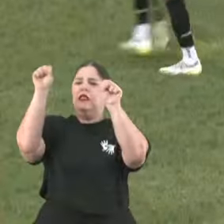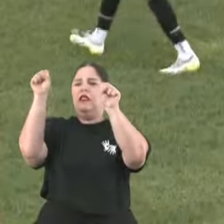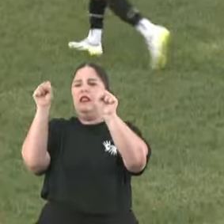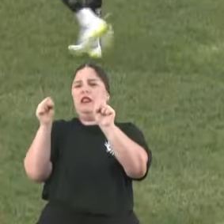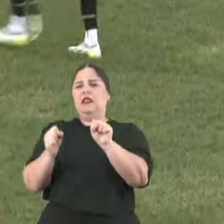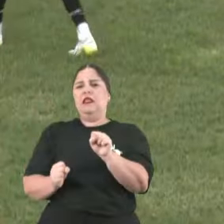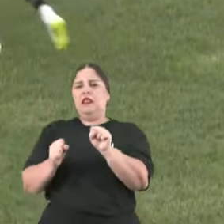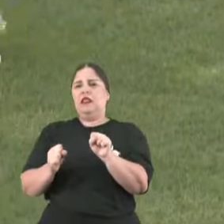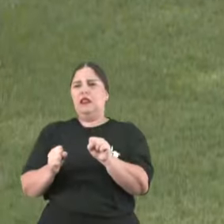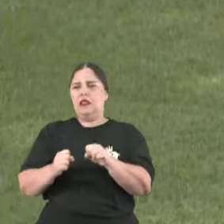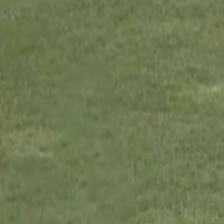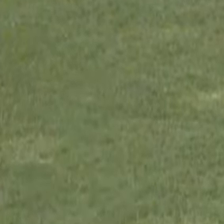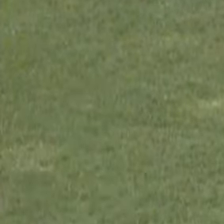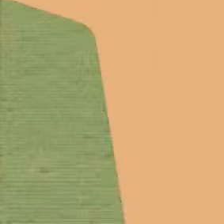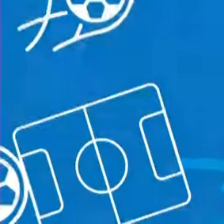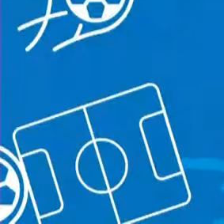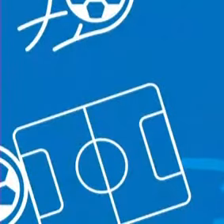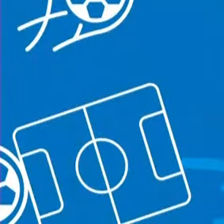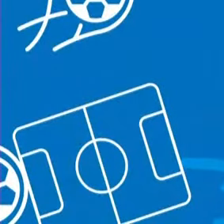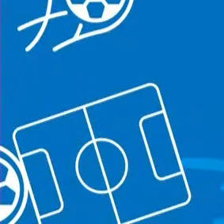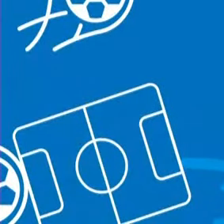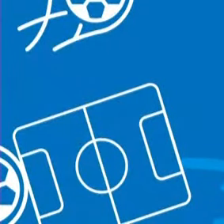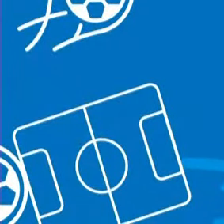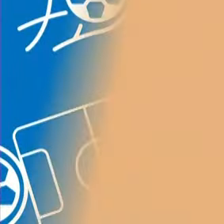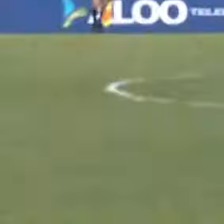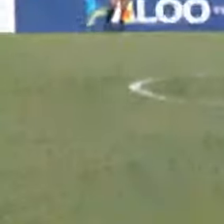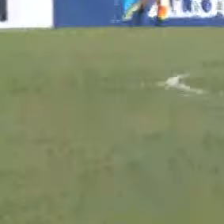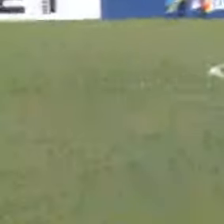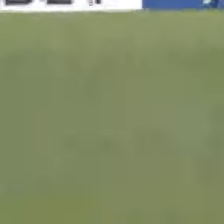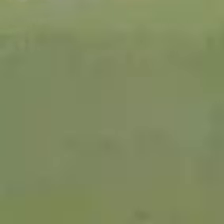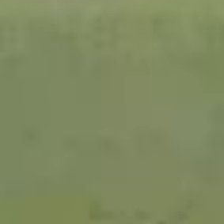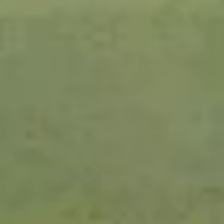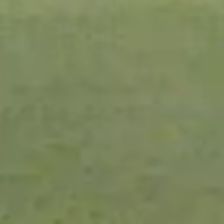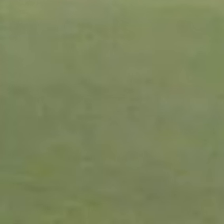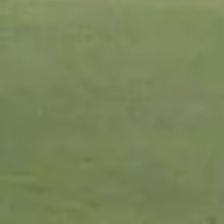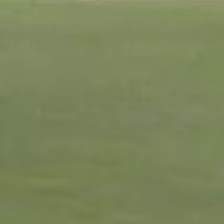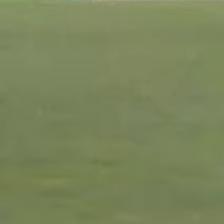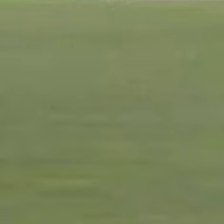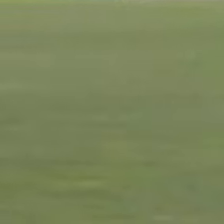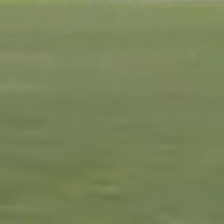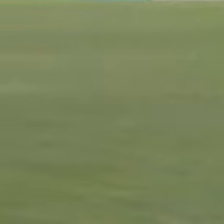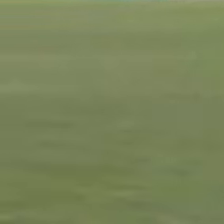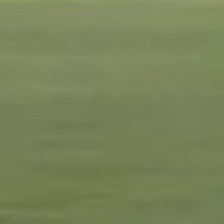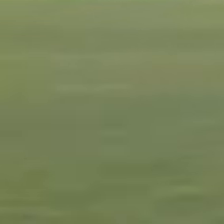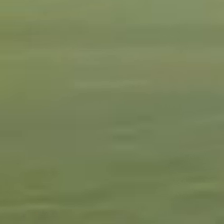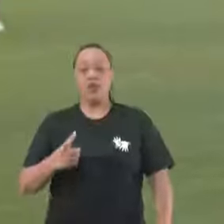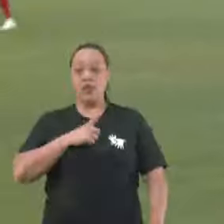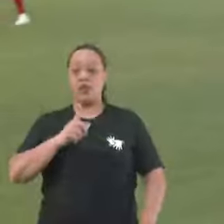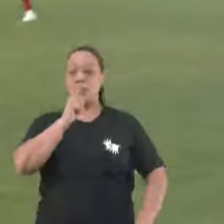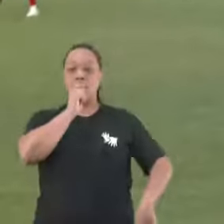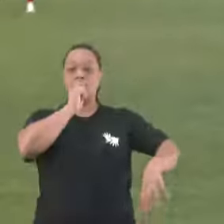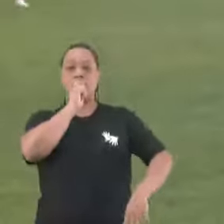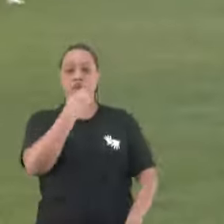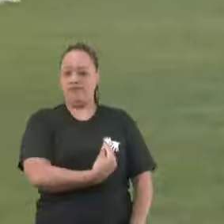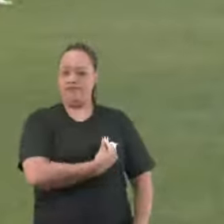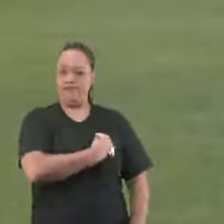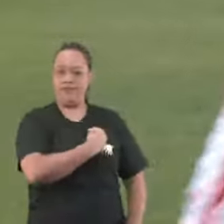e do Kellington. Caio reclamou ali de uma cama de gato. O árbitro estava próximo, marcou a infração.